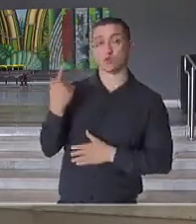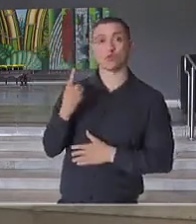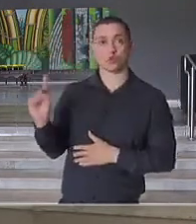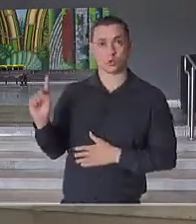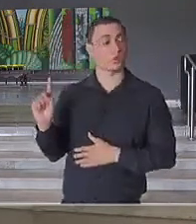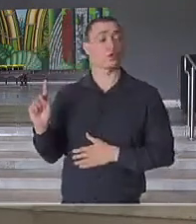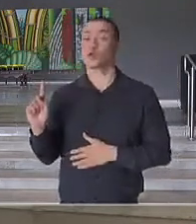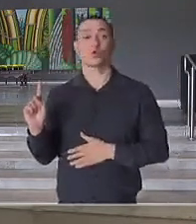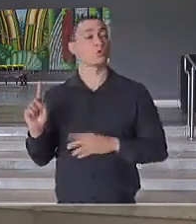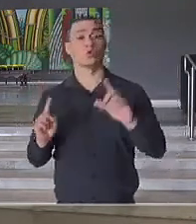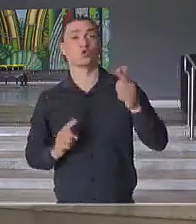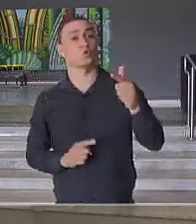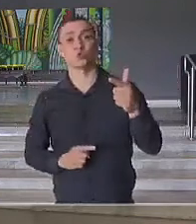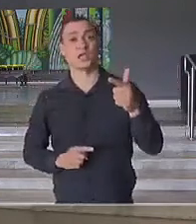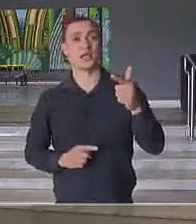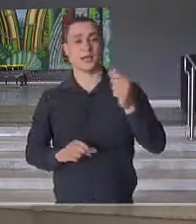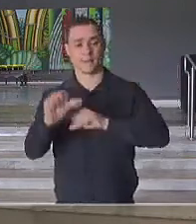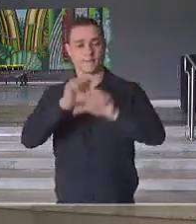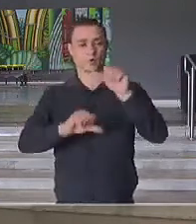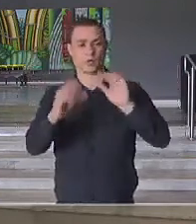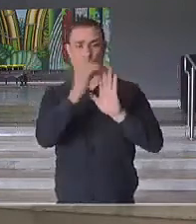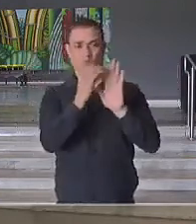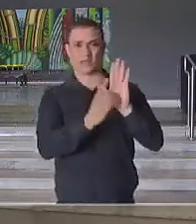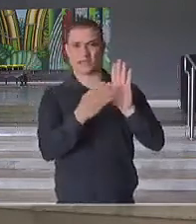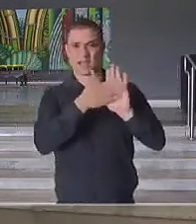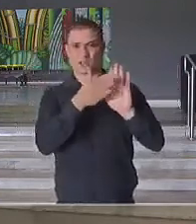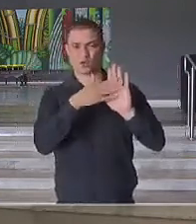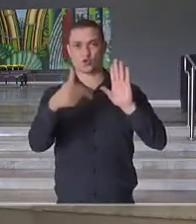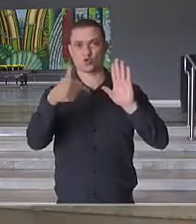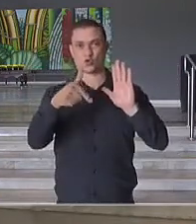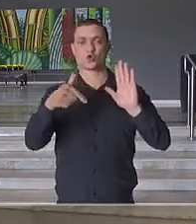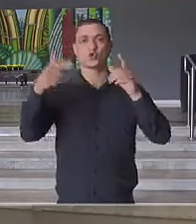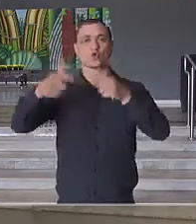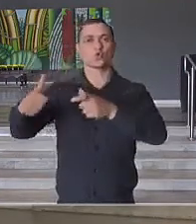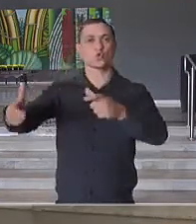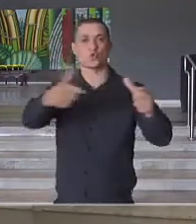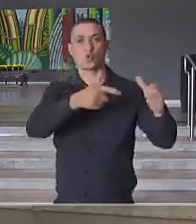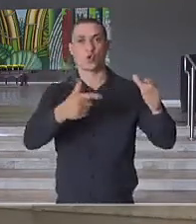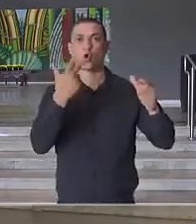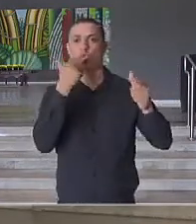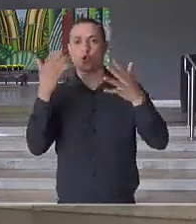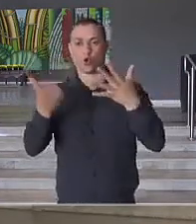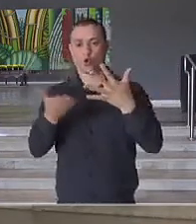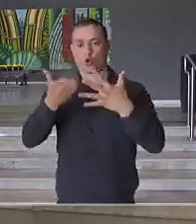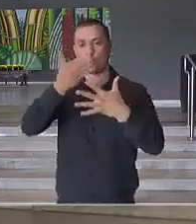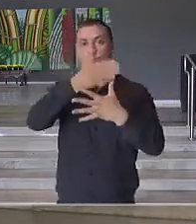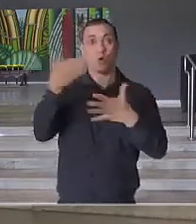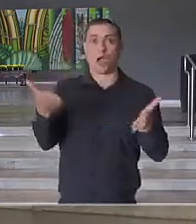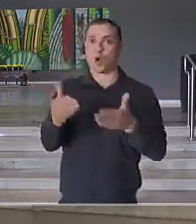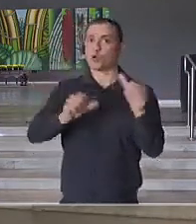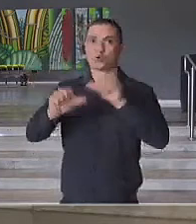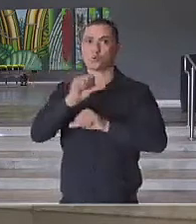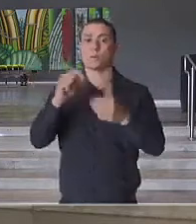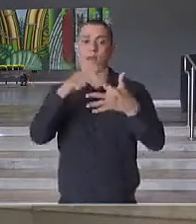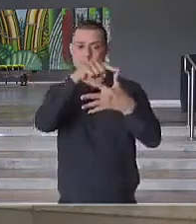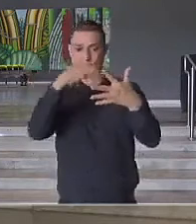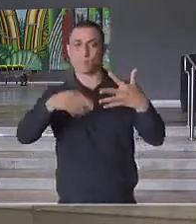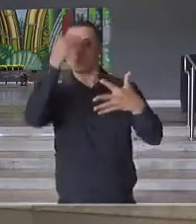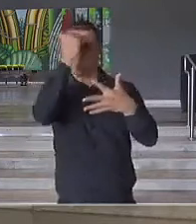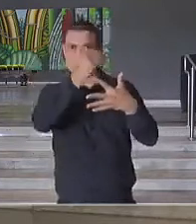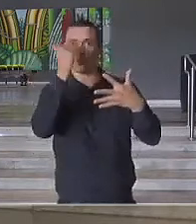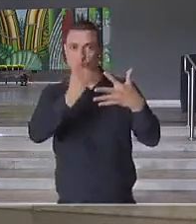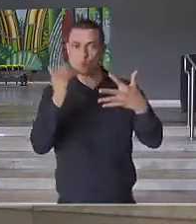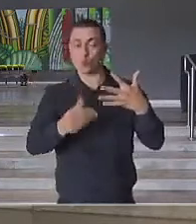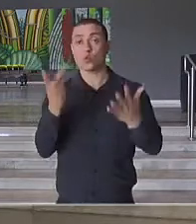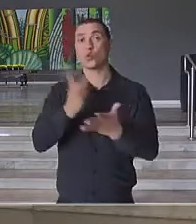Não haverá alteração desse decreto de funcionamento de estabelecimentos por fases nesta reclassificação, porque é exatamente o